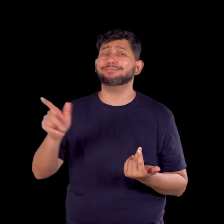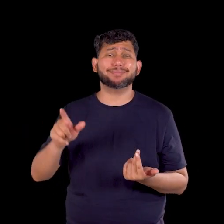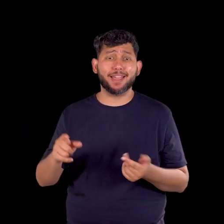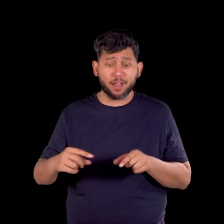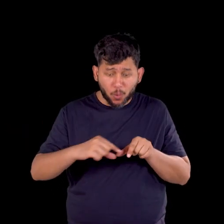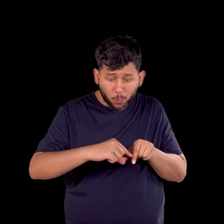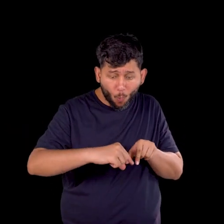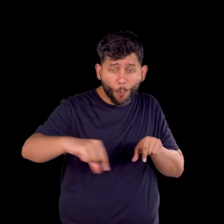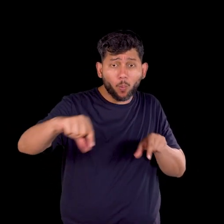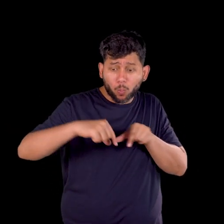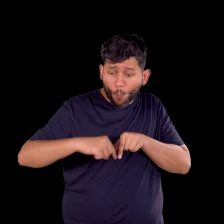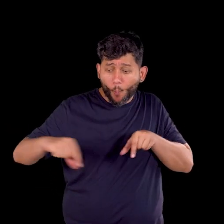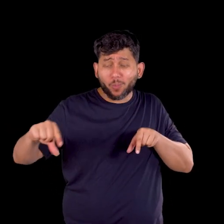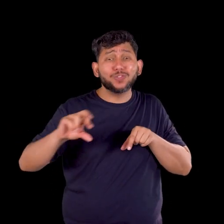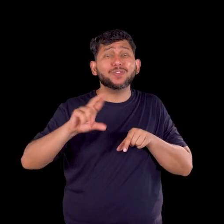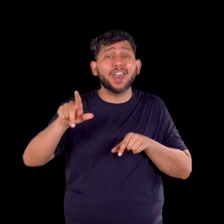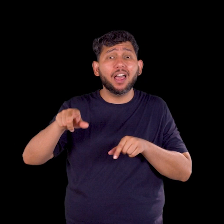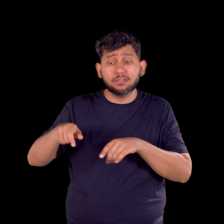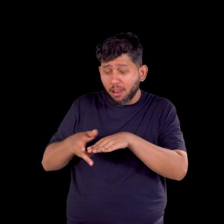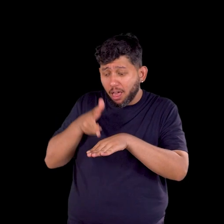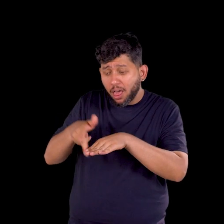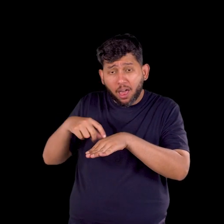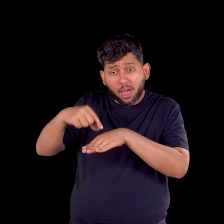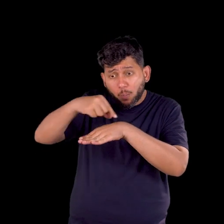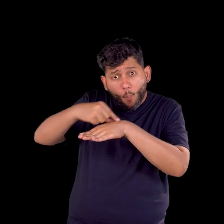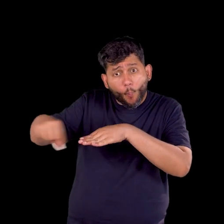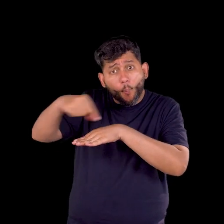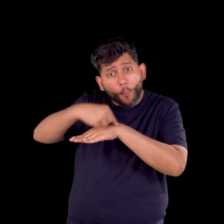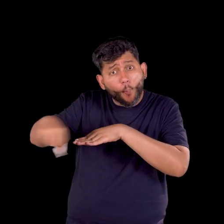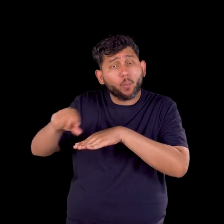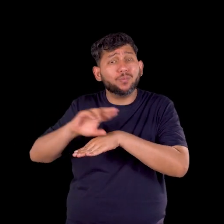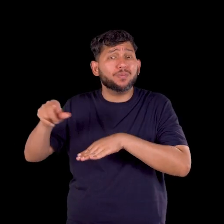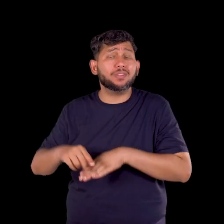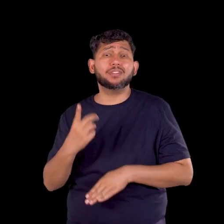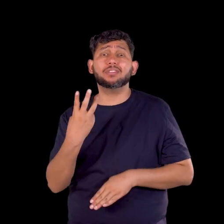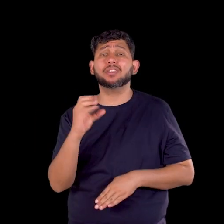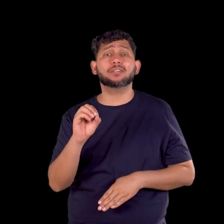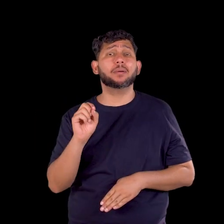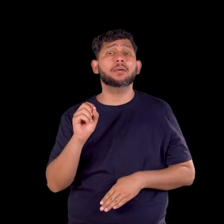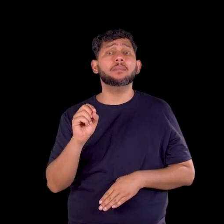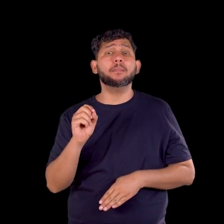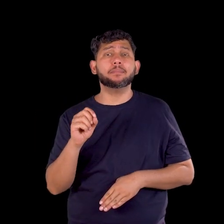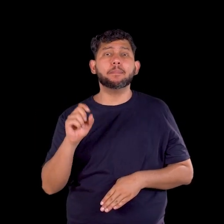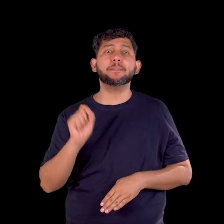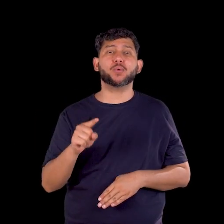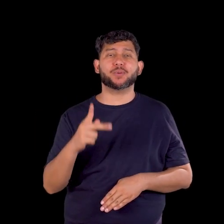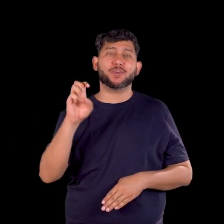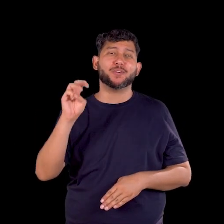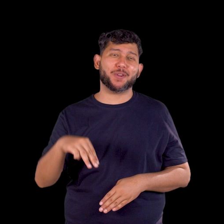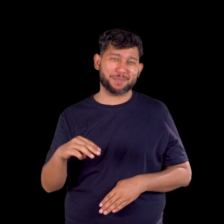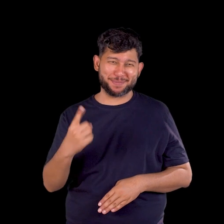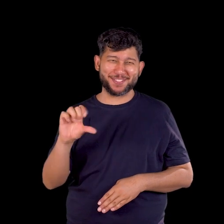suma, as linhas férreas brasileiras chegaram a quase 30 mil quilômetros na década de 1920, mas era uma expansão